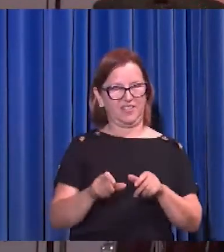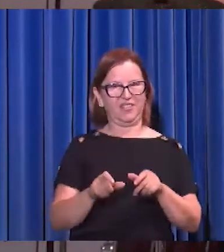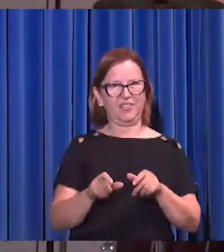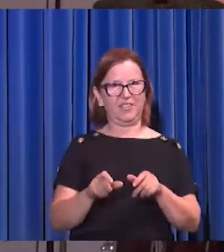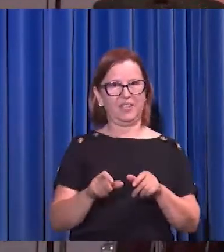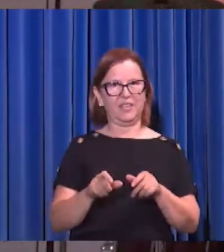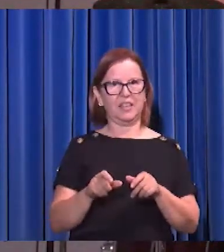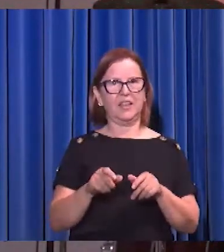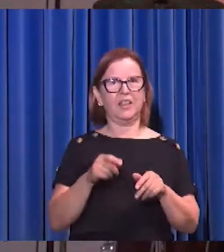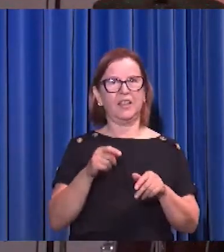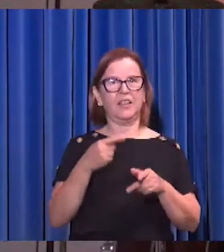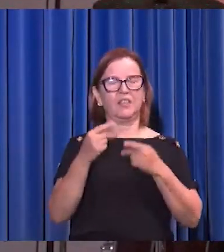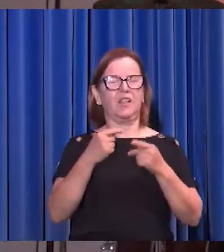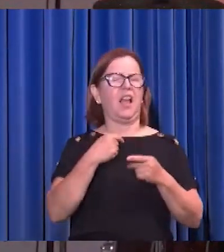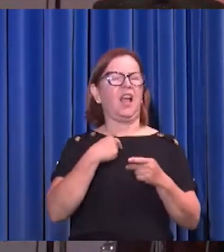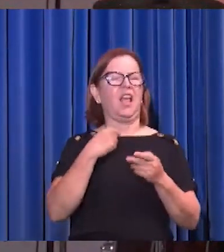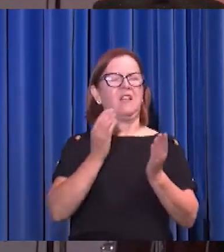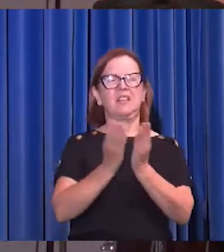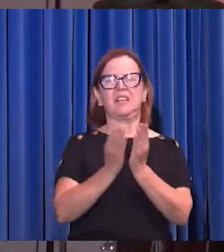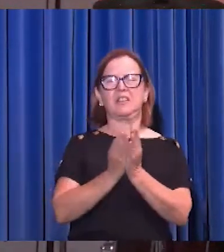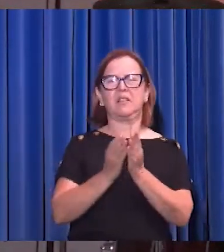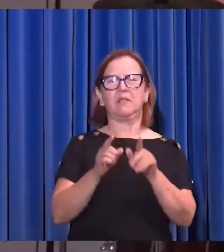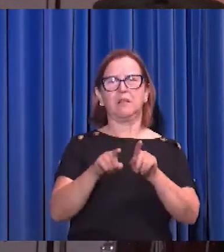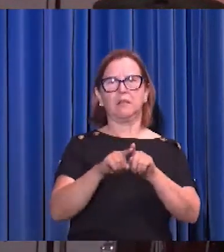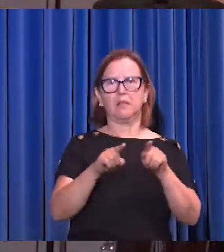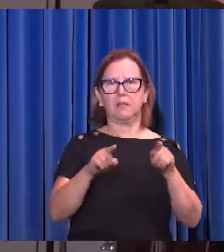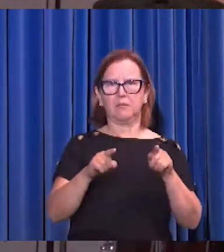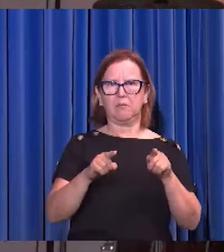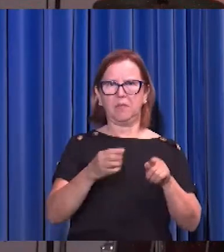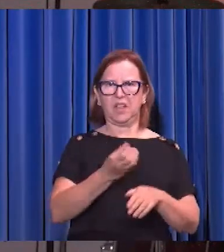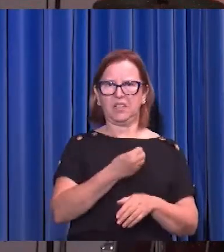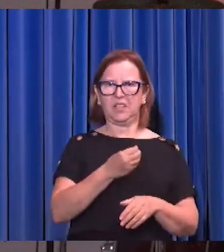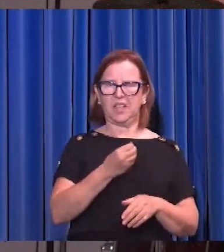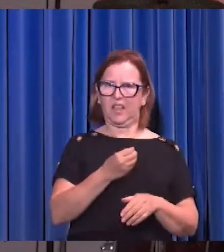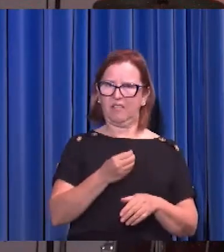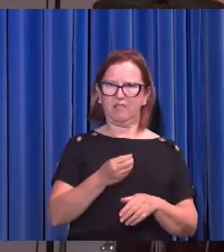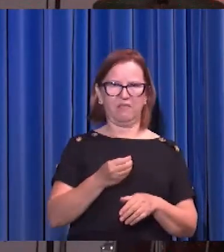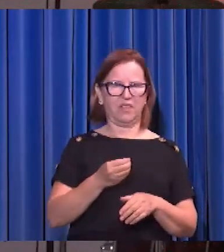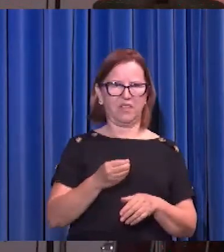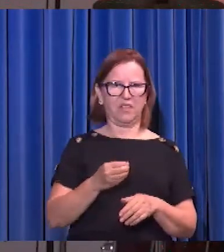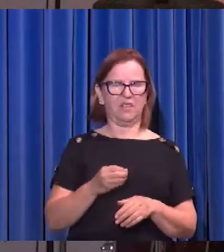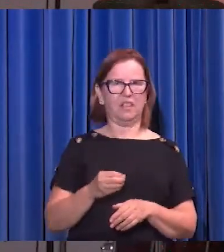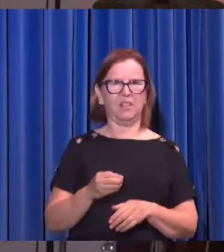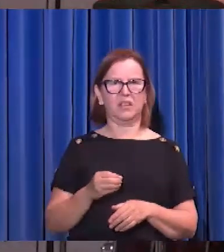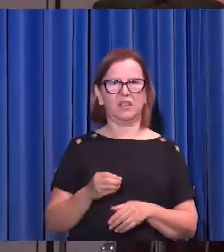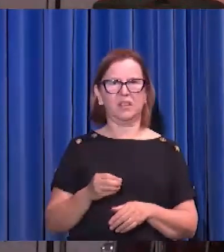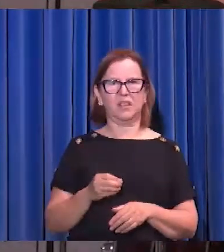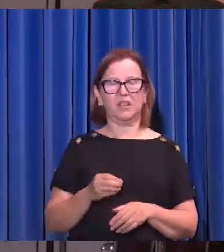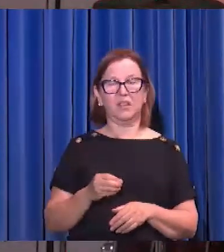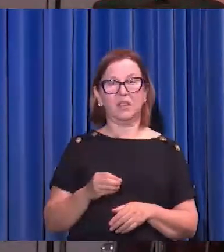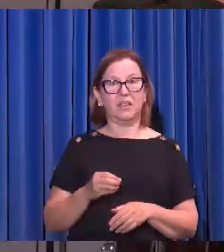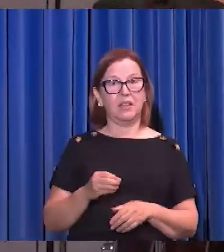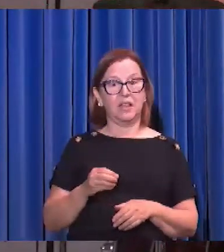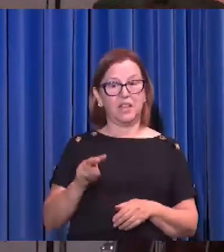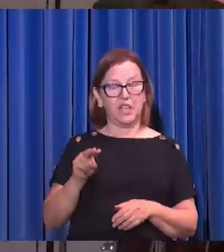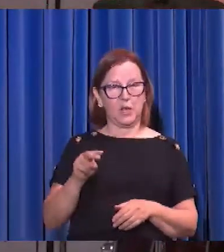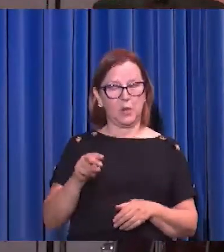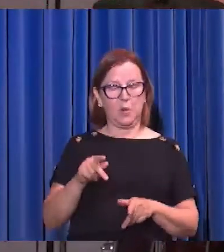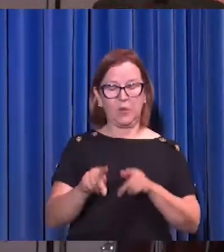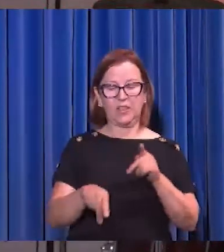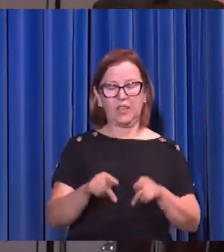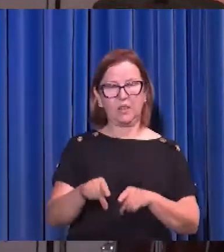mundo que isso chega a afastar as pessoas de Cristo. Mas nós não podemos só olhar para isso.